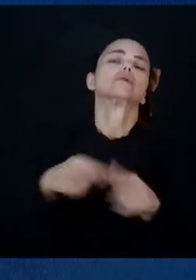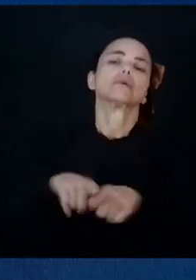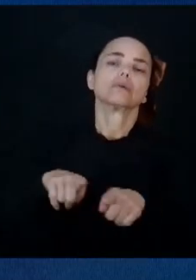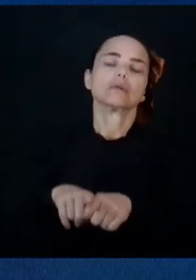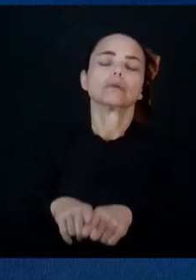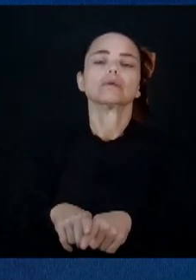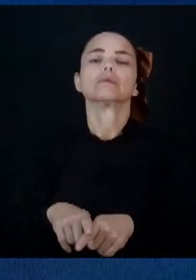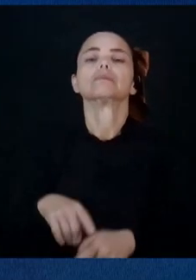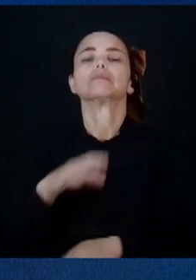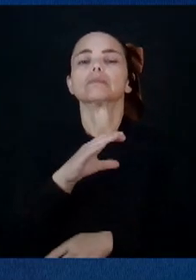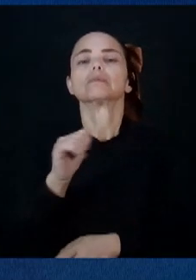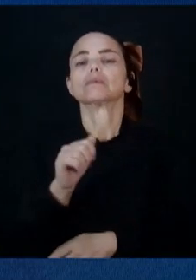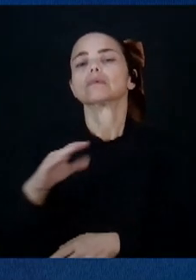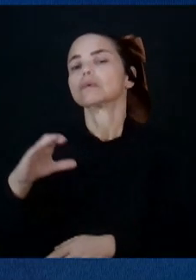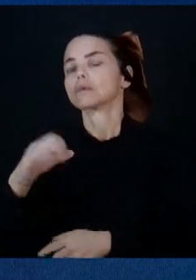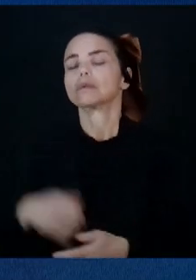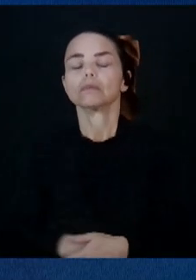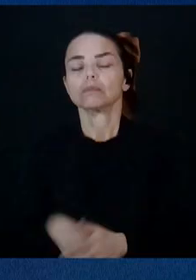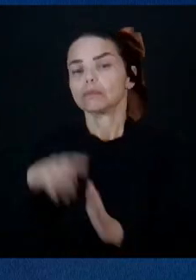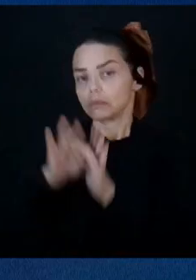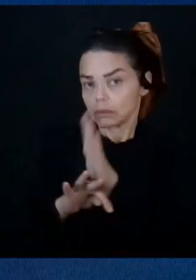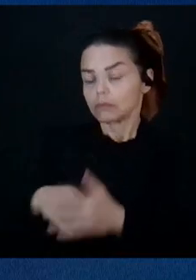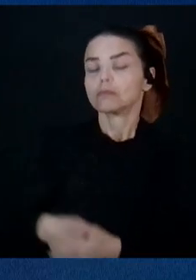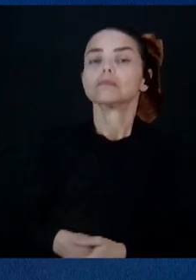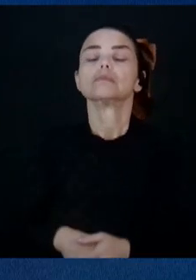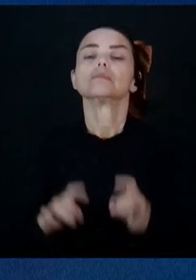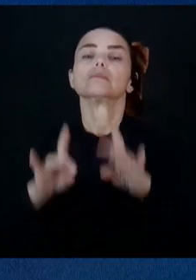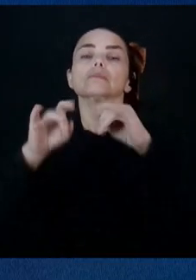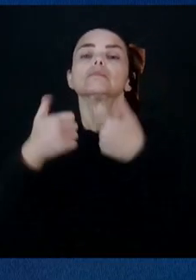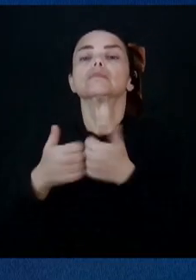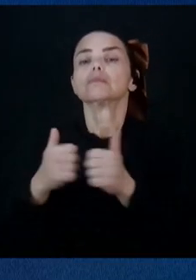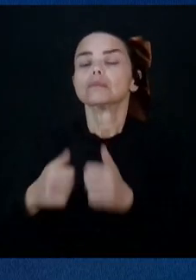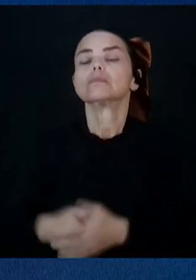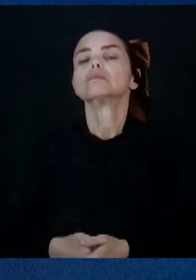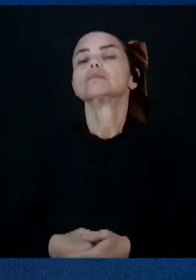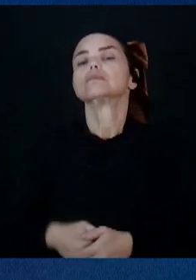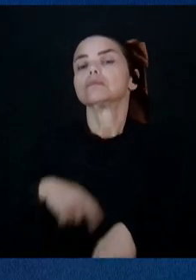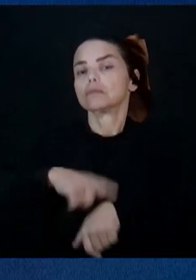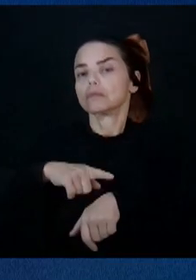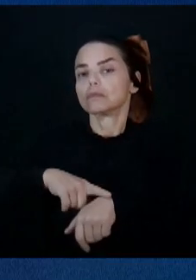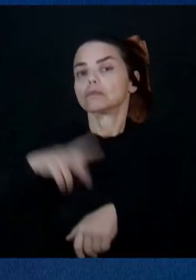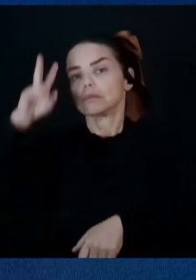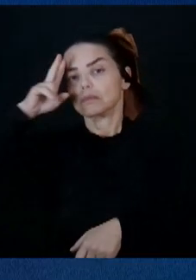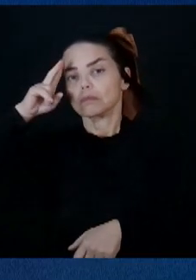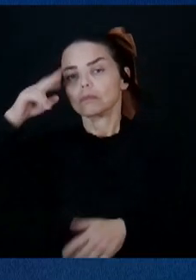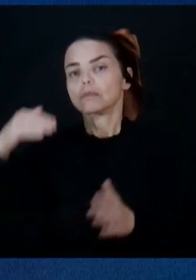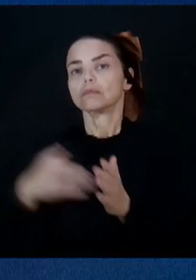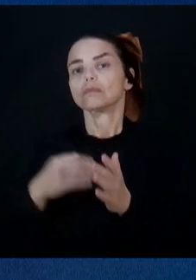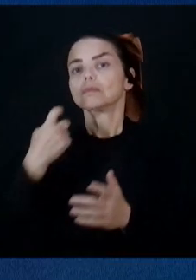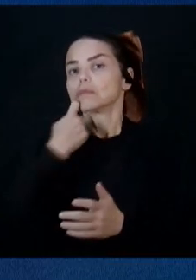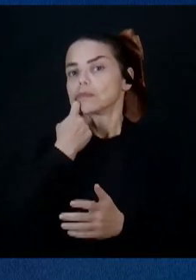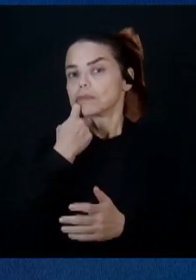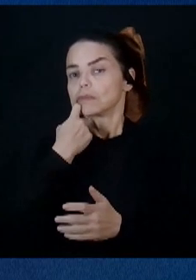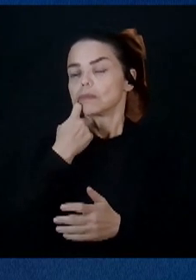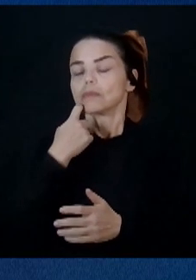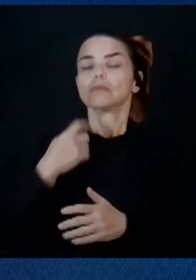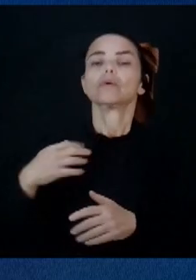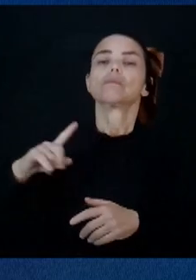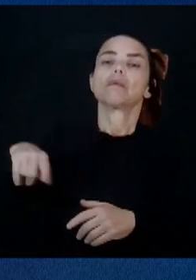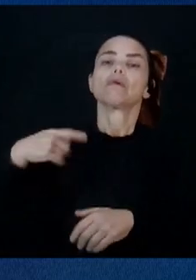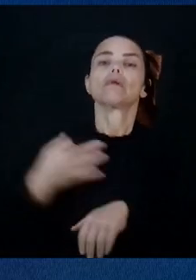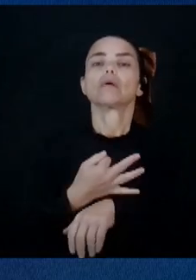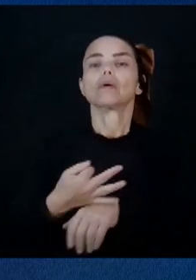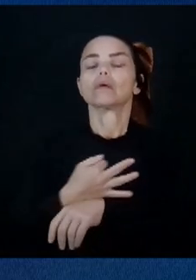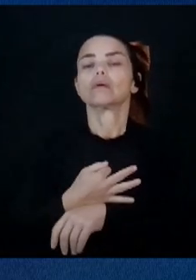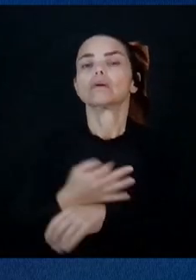bom? Pelo texto, os ônibus exclusivos funcionariam de segunda a sexta-feira, fora feriados, nos intervalos